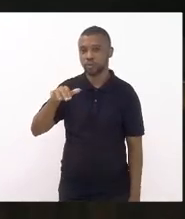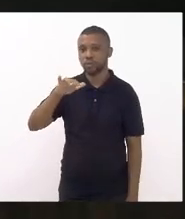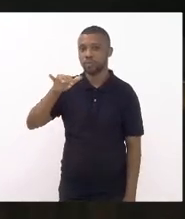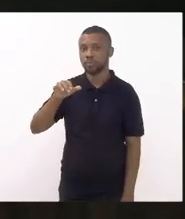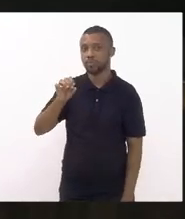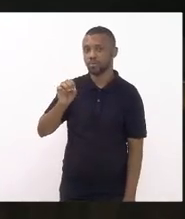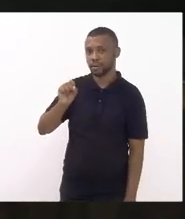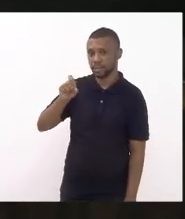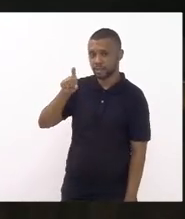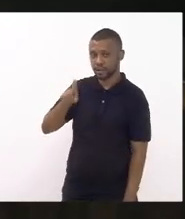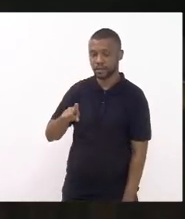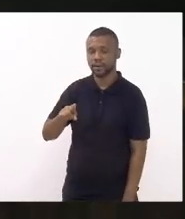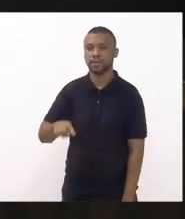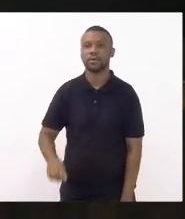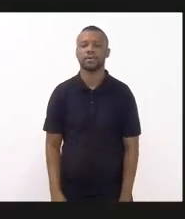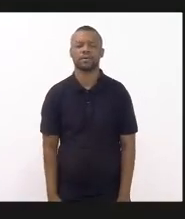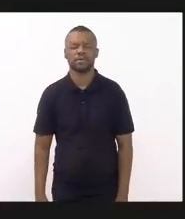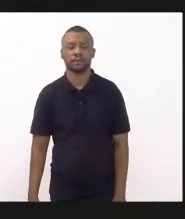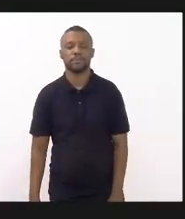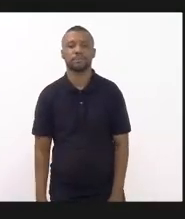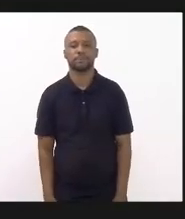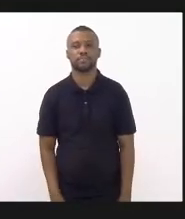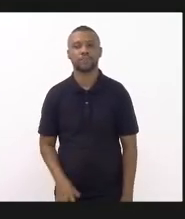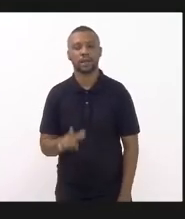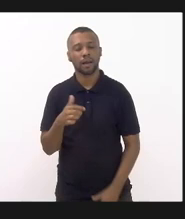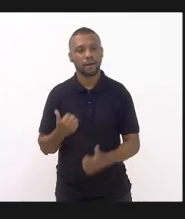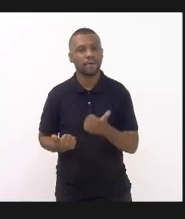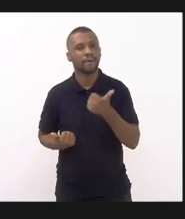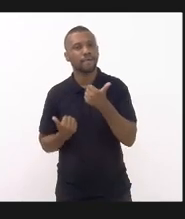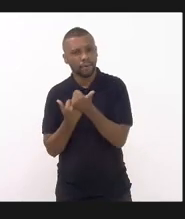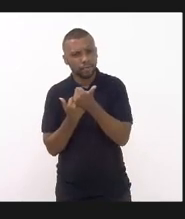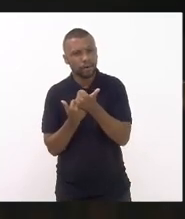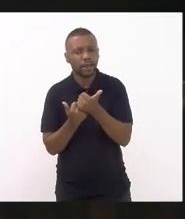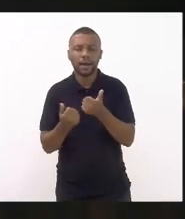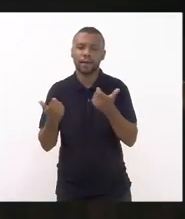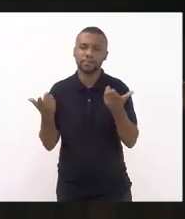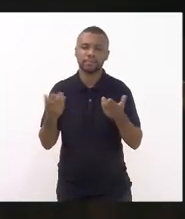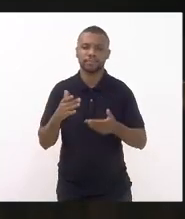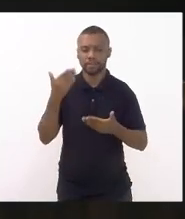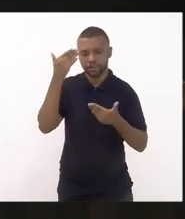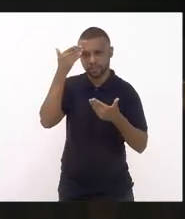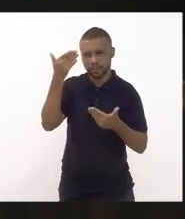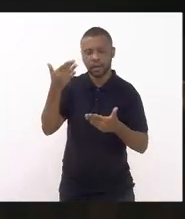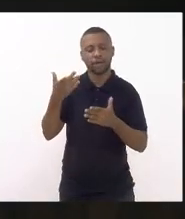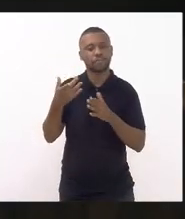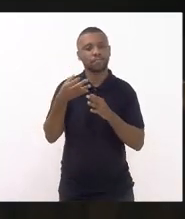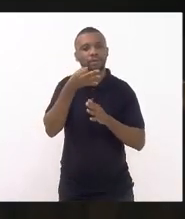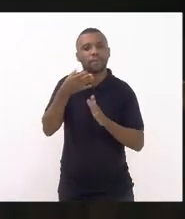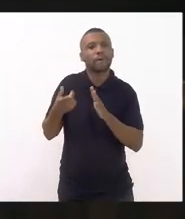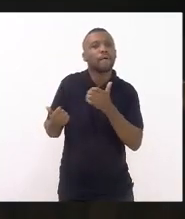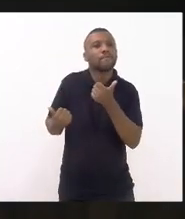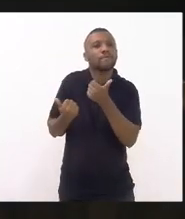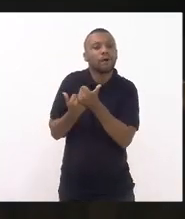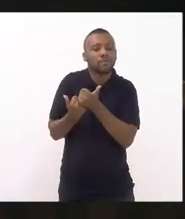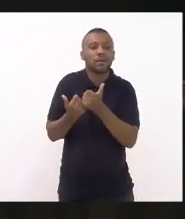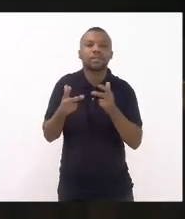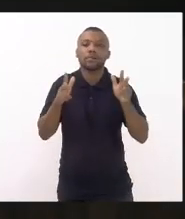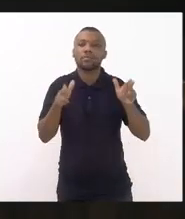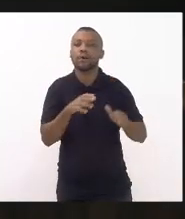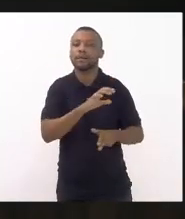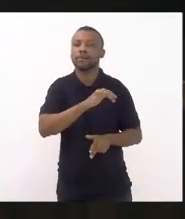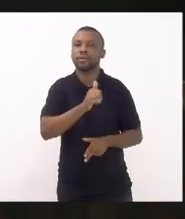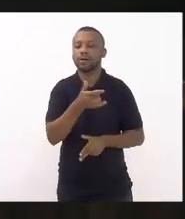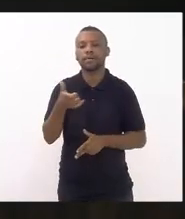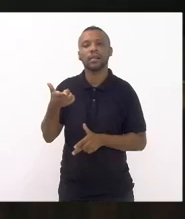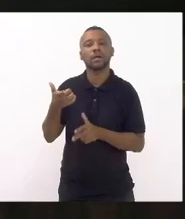Parecer favorável, presidente. Obrigada. Parecer favorável acompanhando a CCJ. Pela Comissão